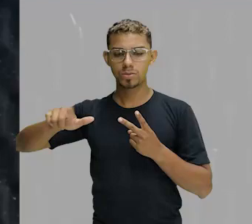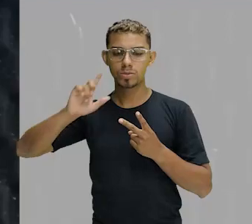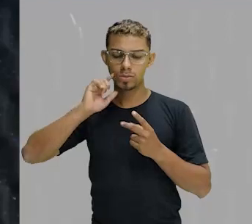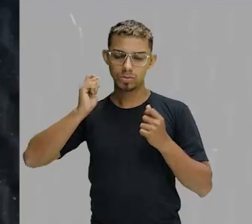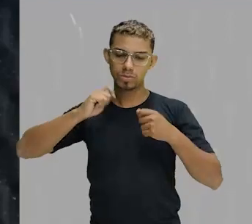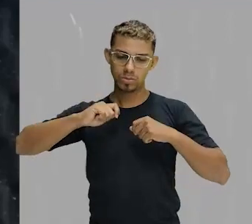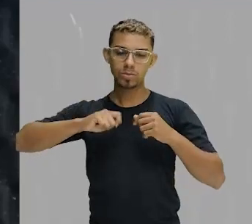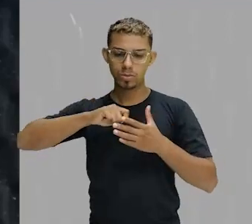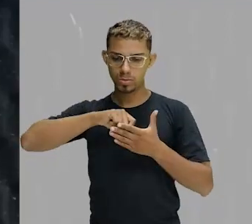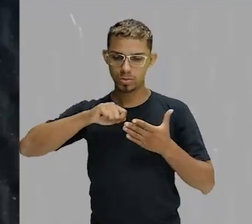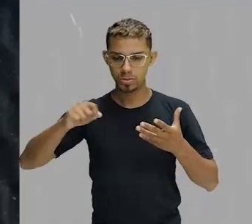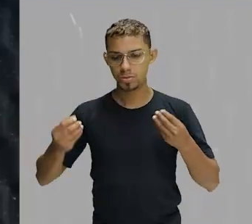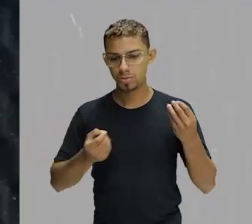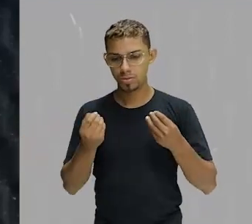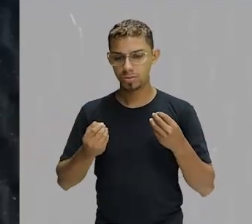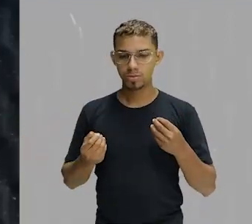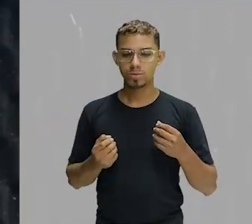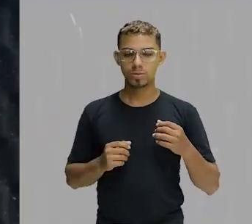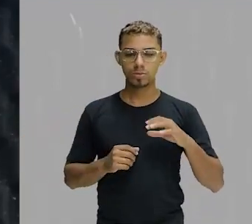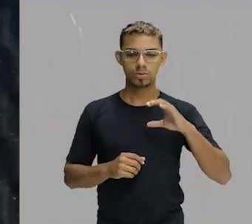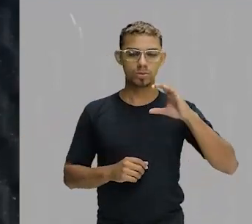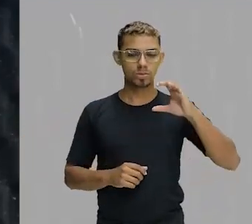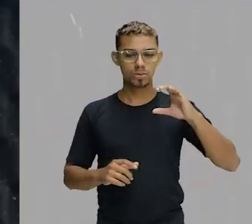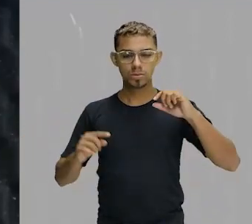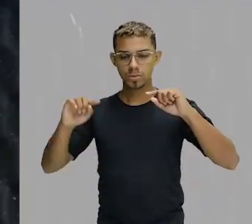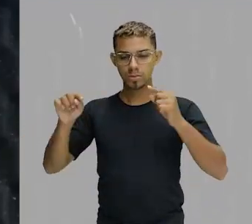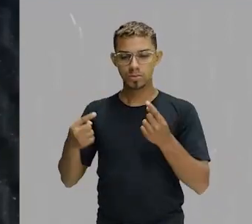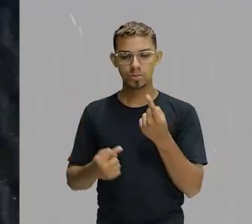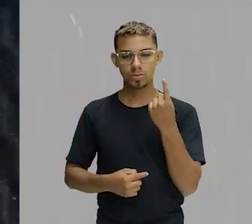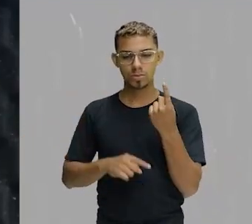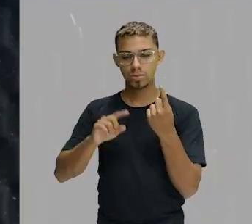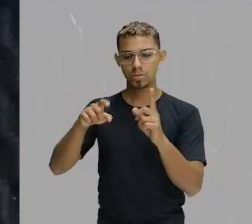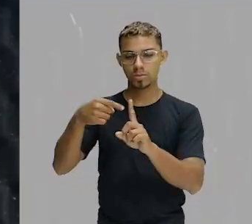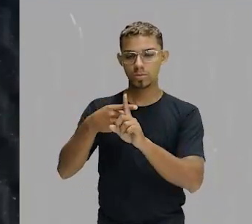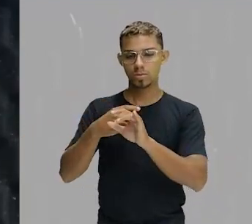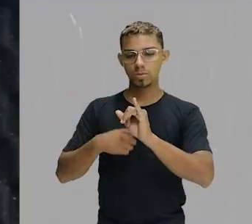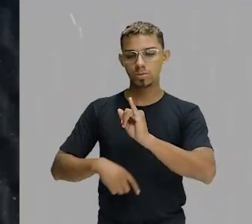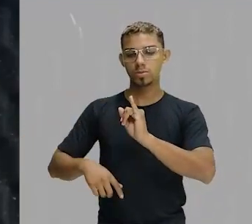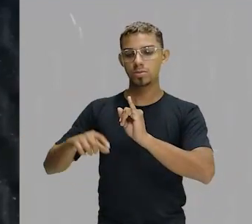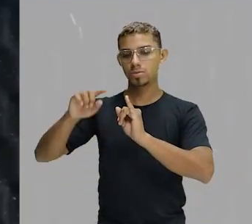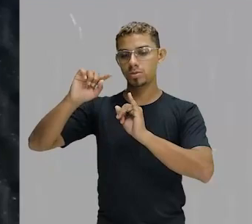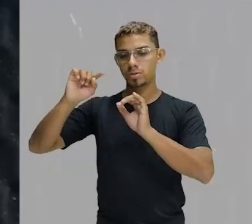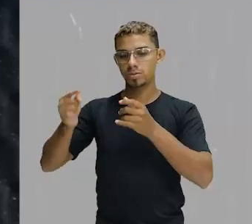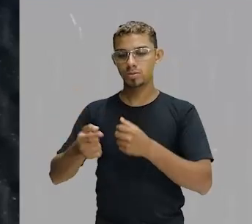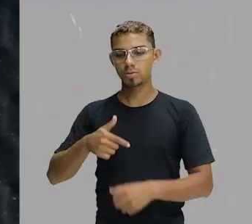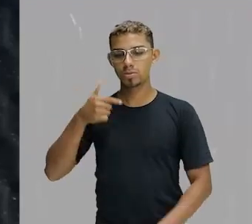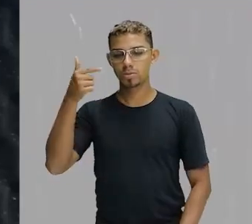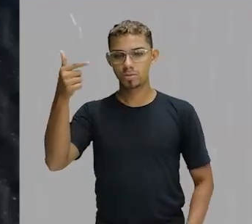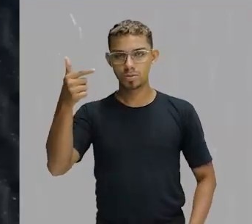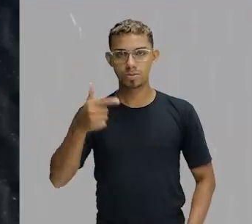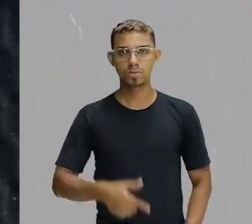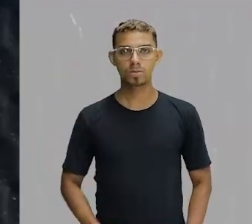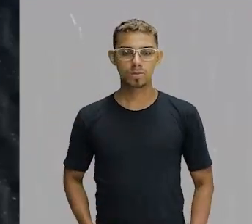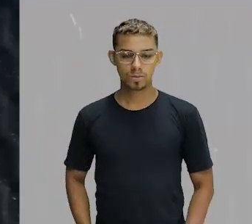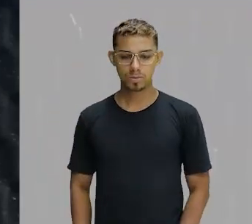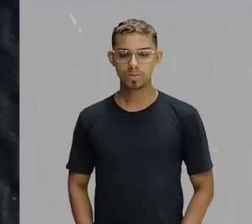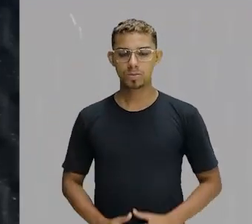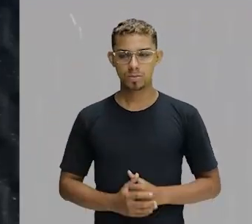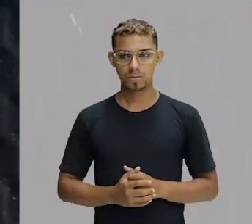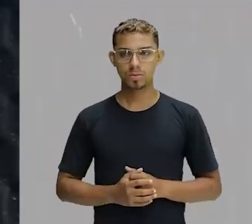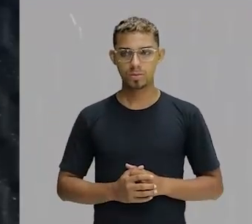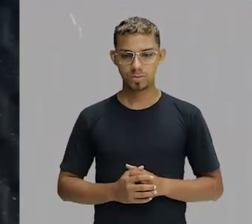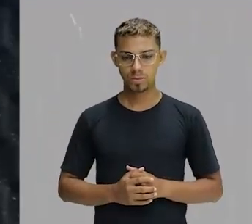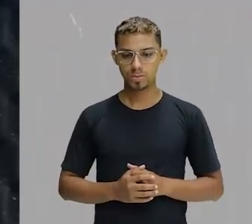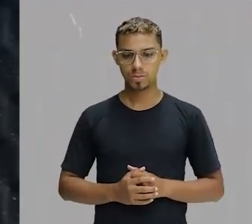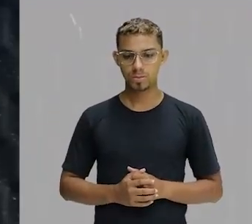posso reescrever isso como uma potência. Por isso ficou lá, montante 2 é capital que multiplica 1 mais I ao